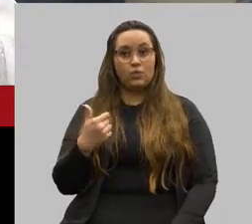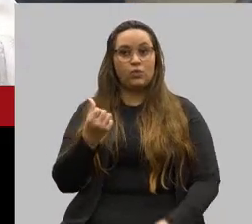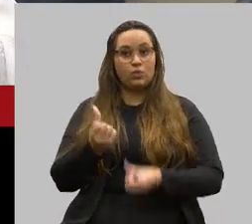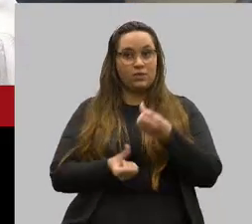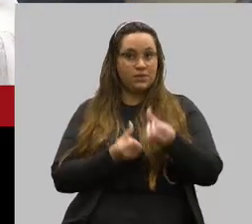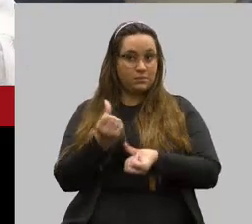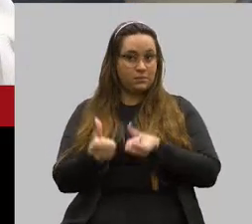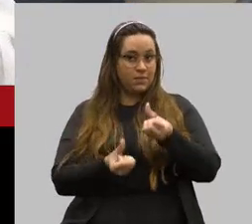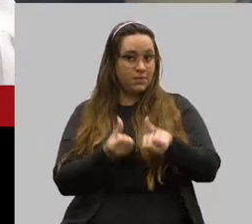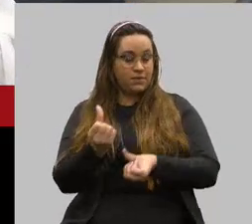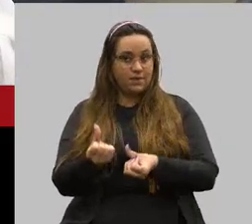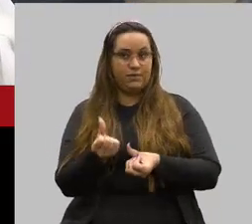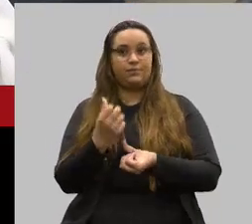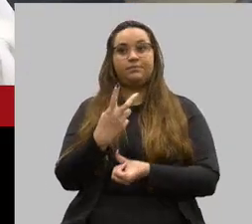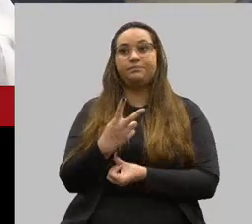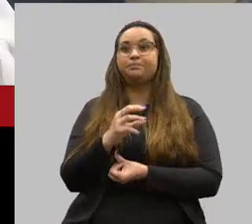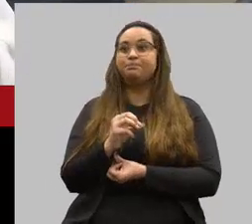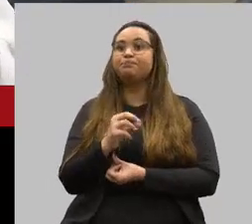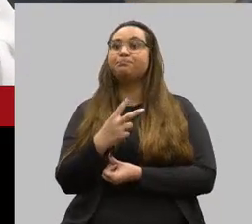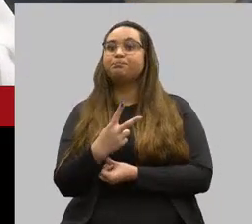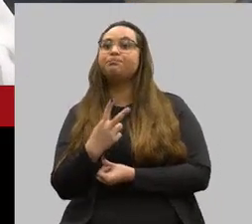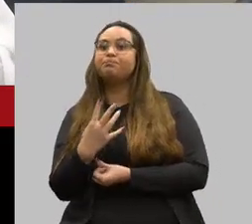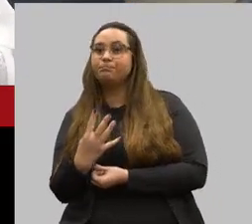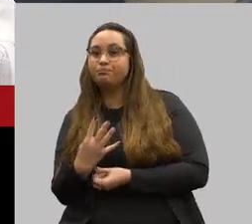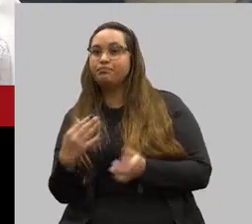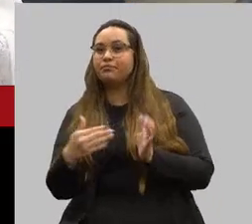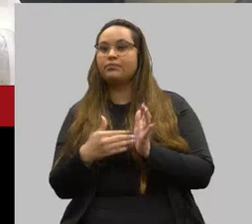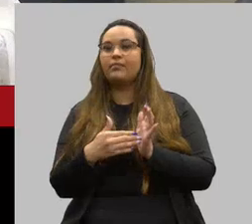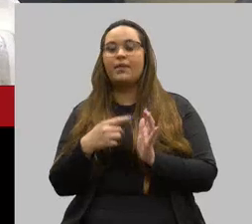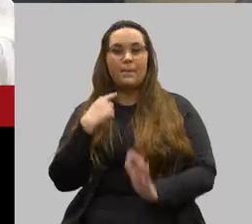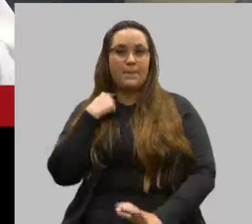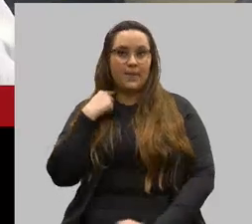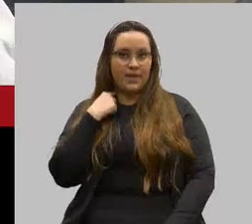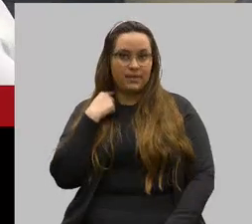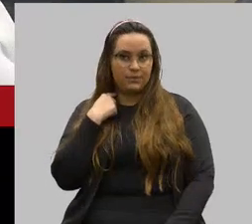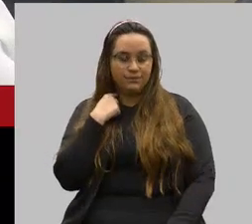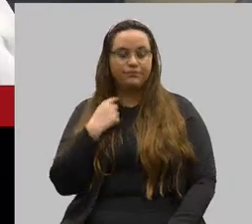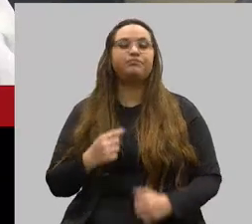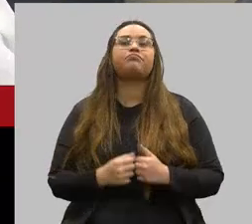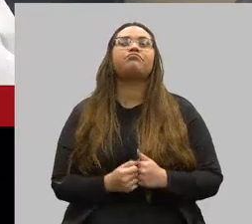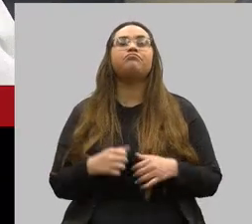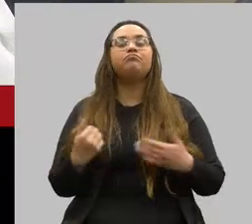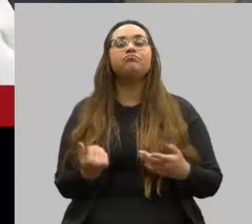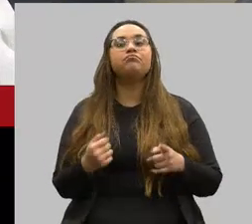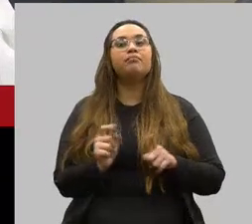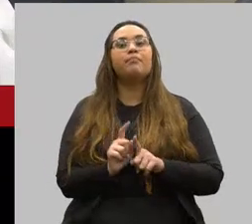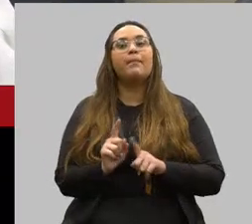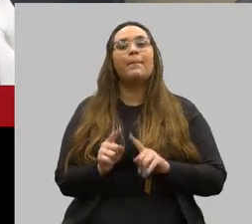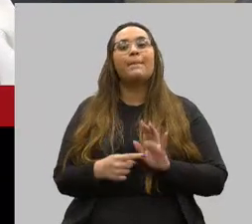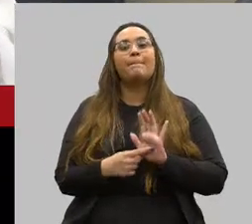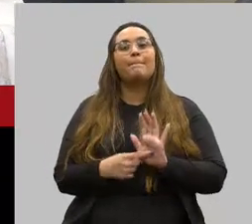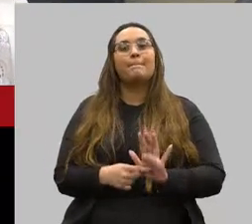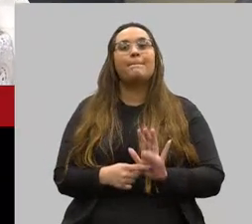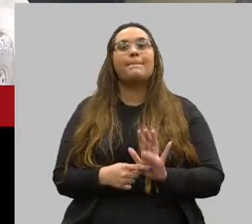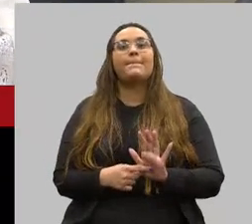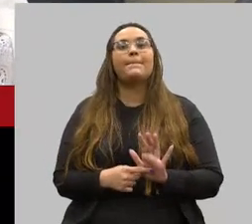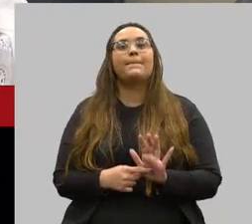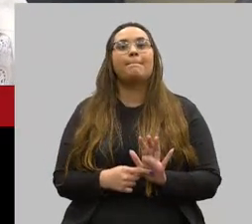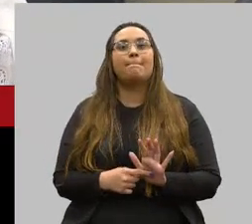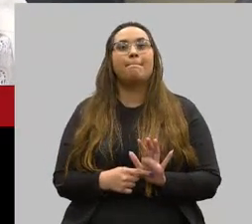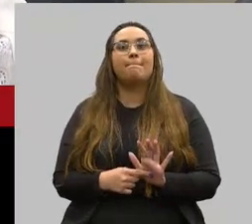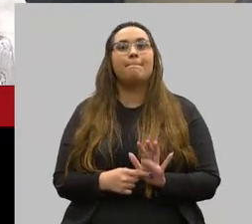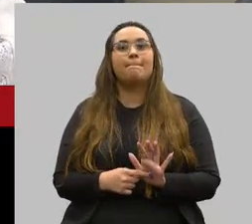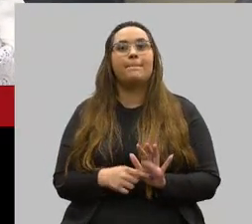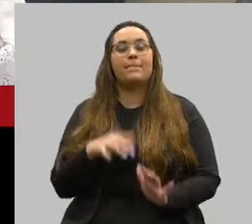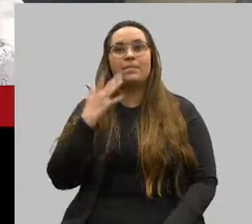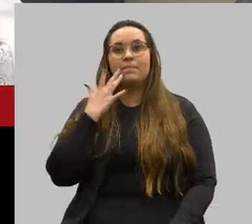primeiro semestre de 2024 até o mês de maio eh nós trouxemos uma apresentação Deputado eu acho não